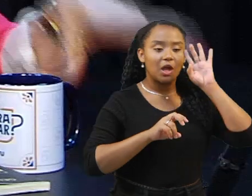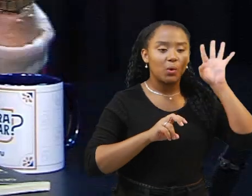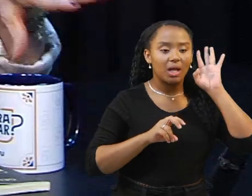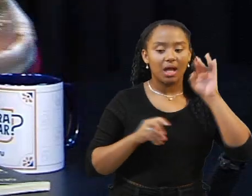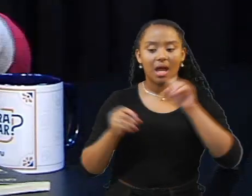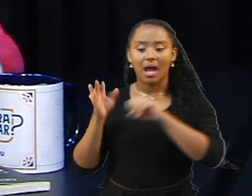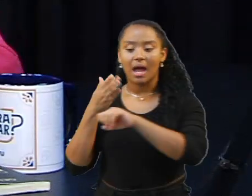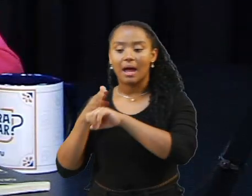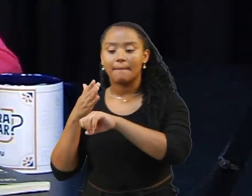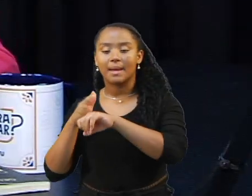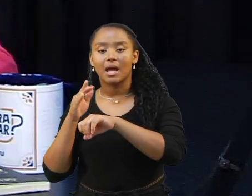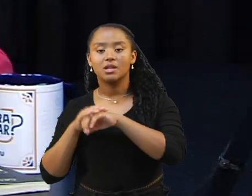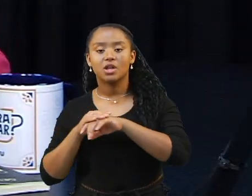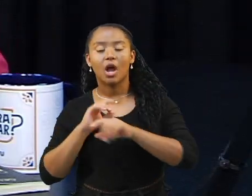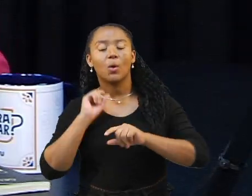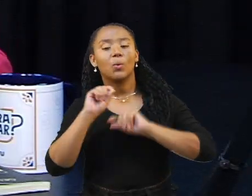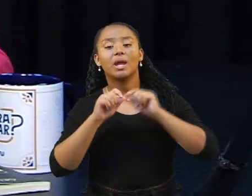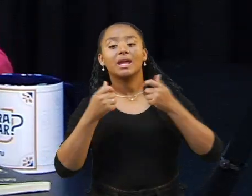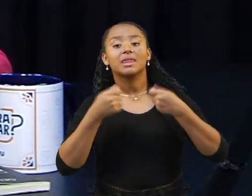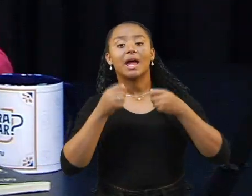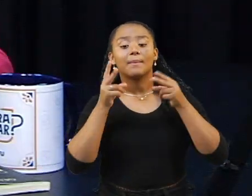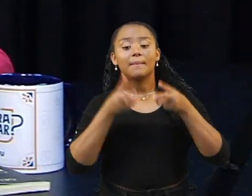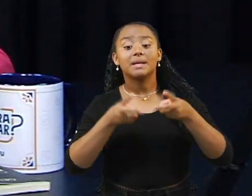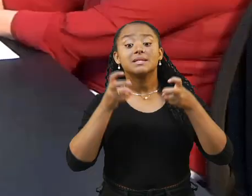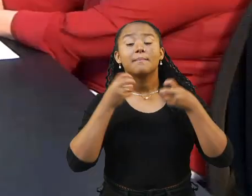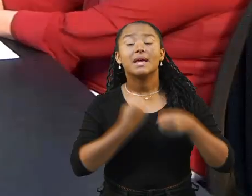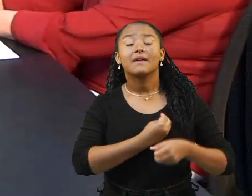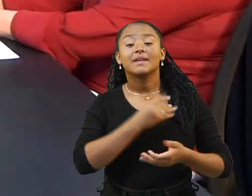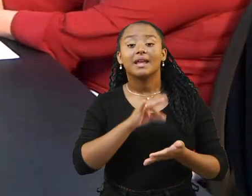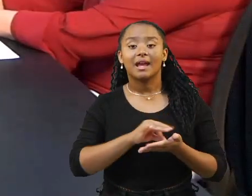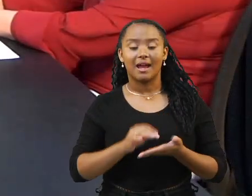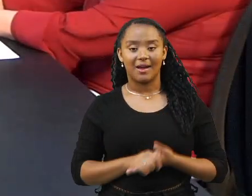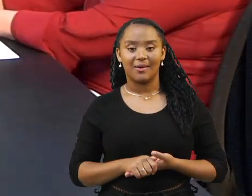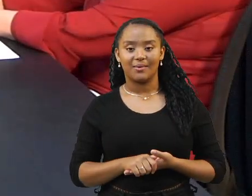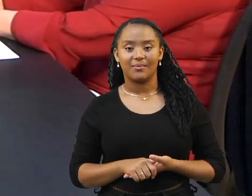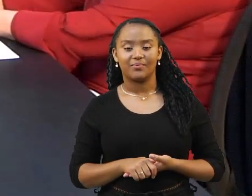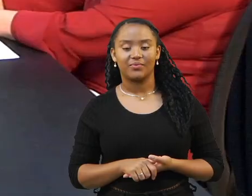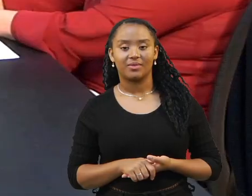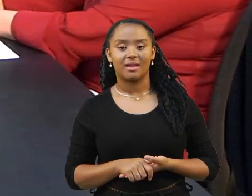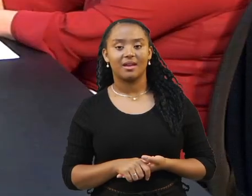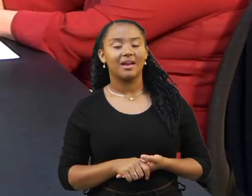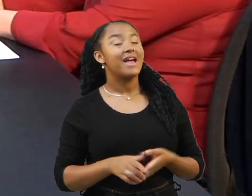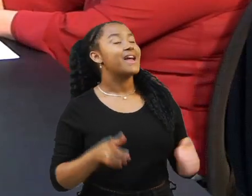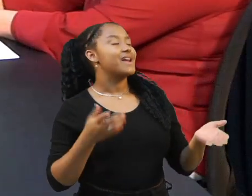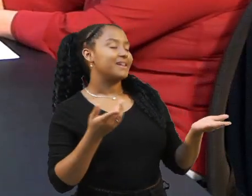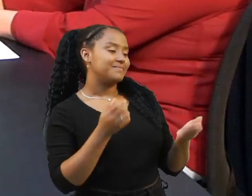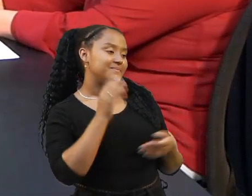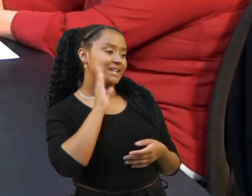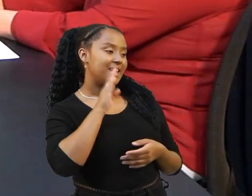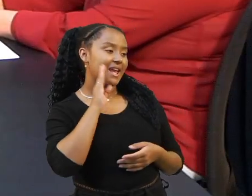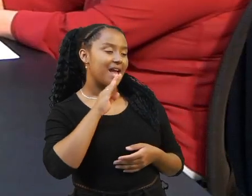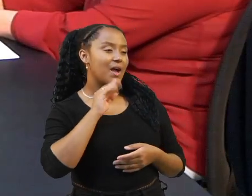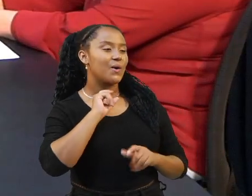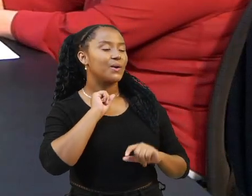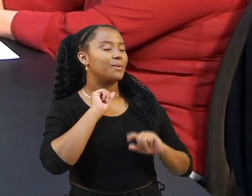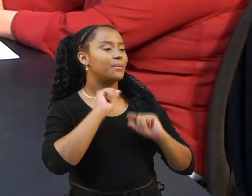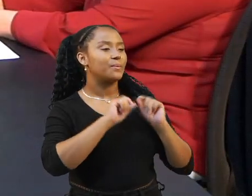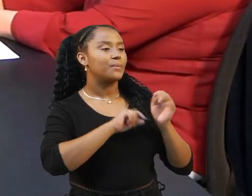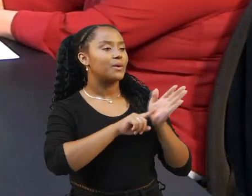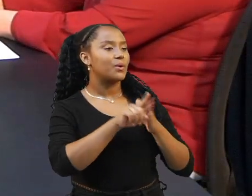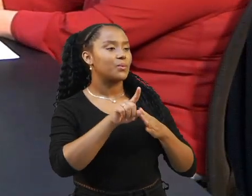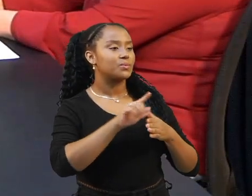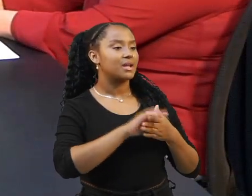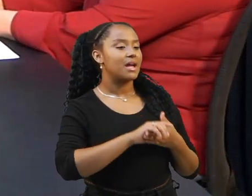aqui? Essa é uma grande realidade do aprendizado. Foi um grande desafio ensinar criança e